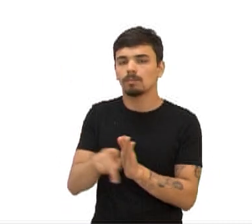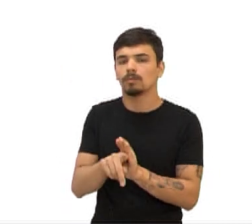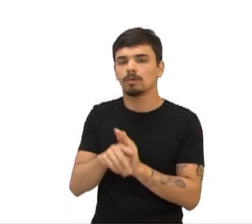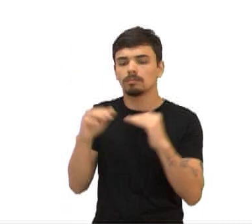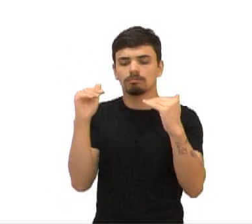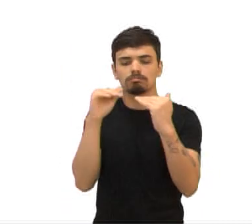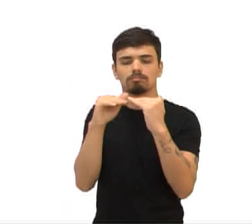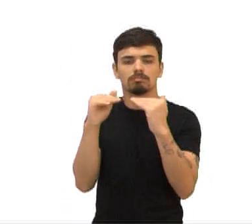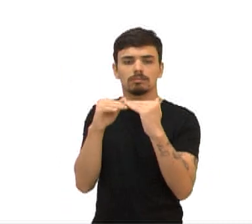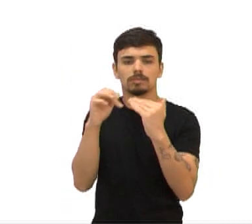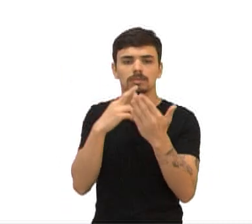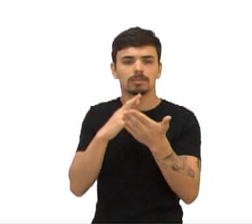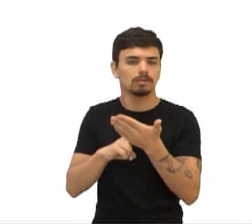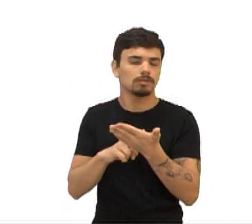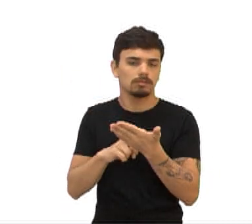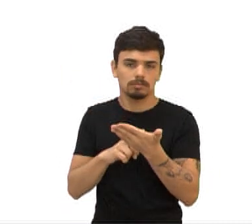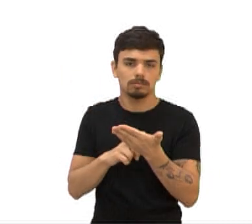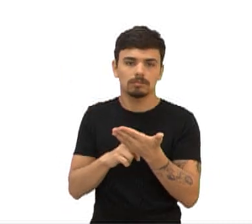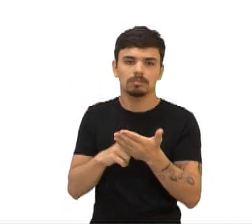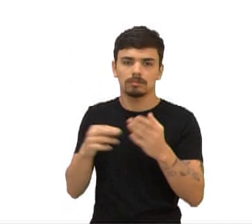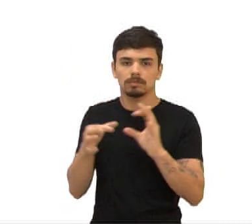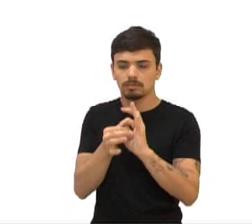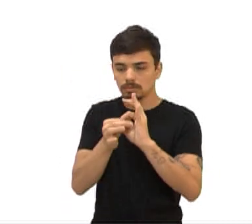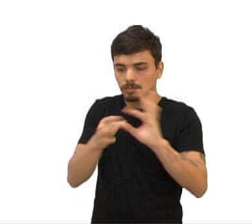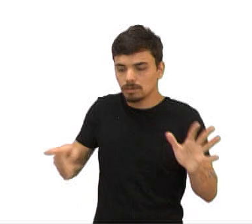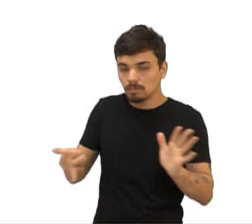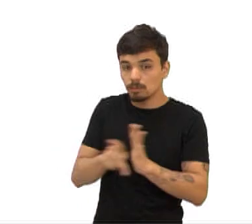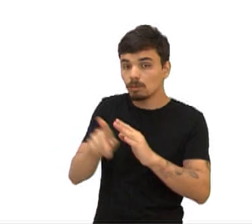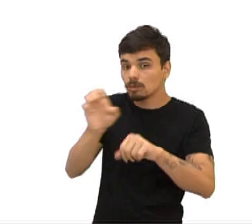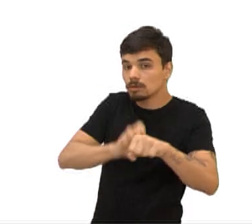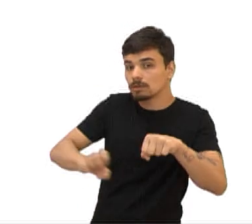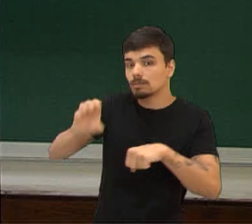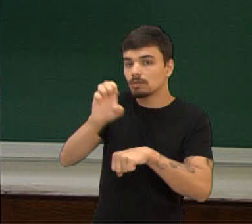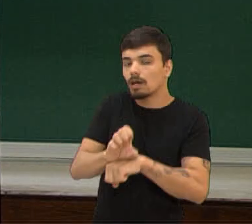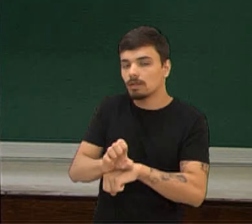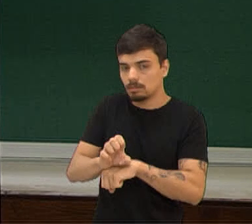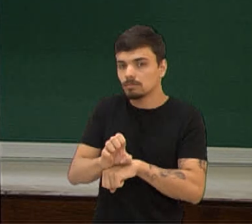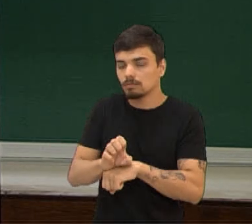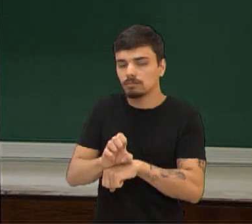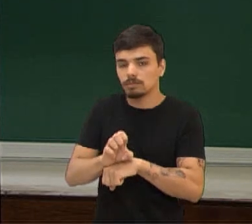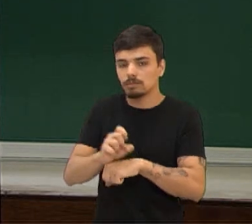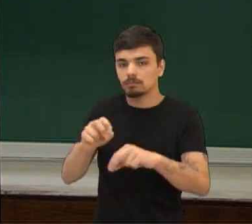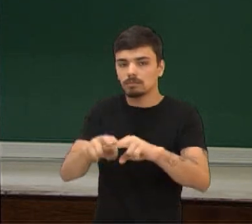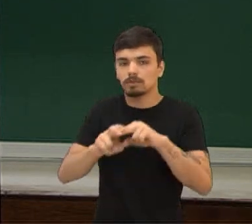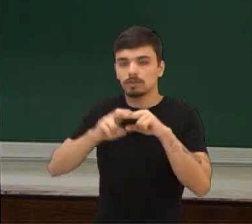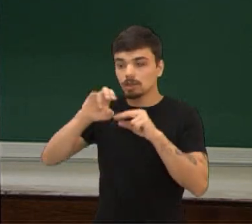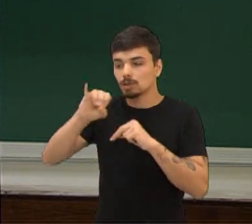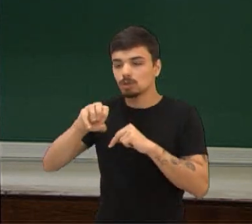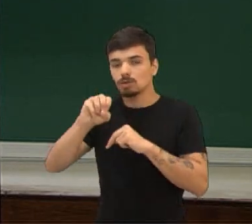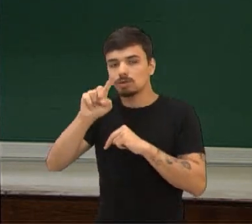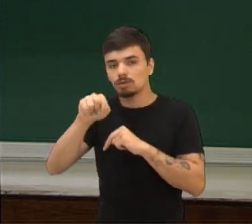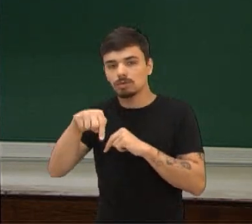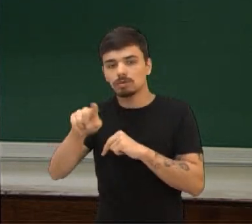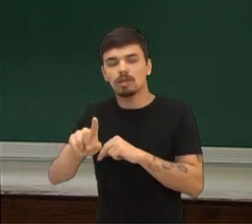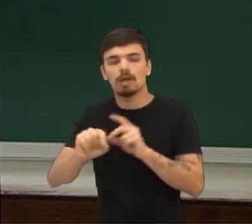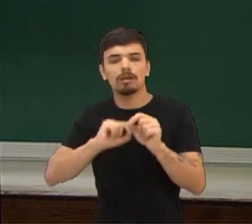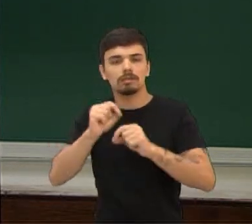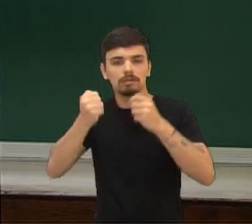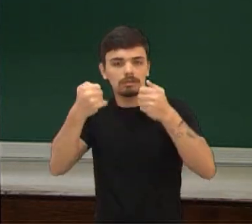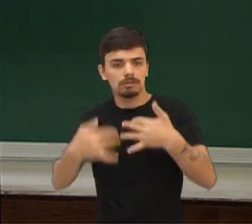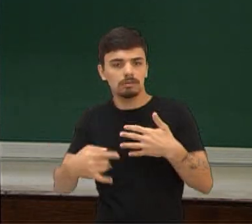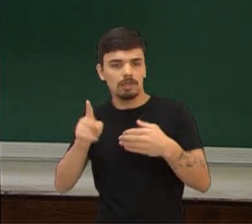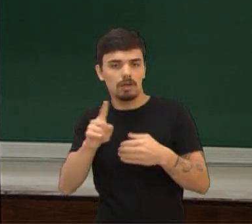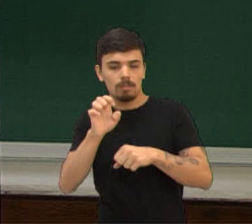em que são resultado de uma concessão do Estado. Então, por isso é que José de Murilo de Carvalho fala que nós vivemos numa estadania, não